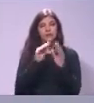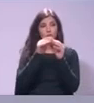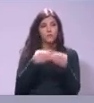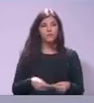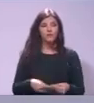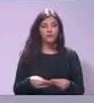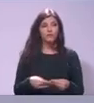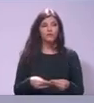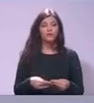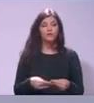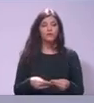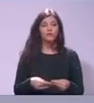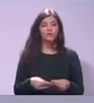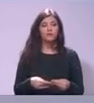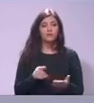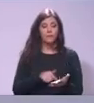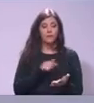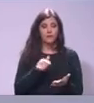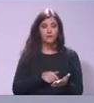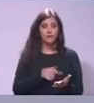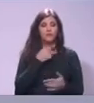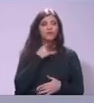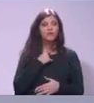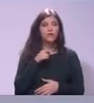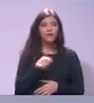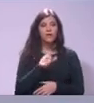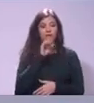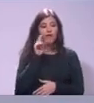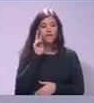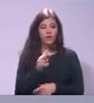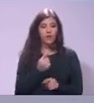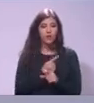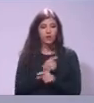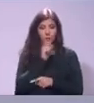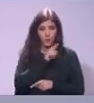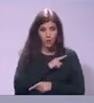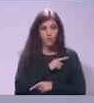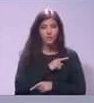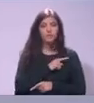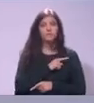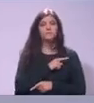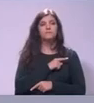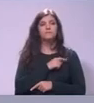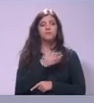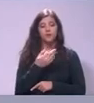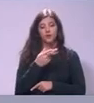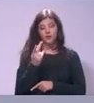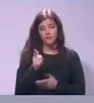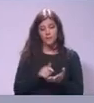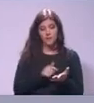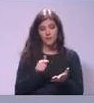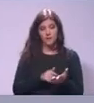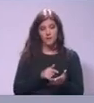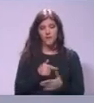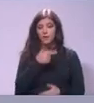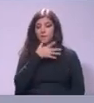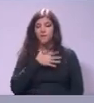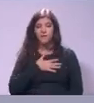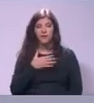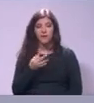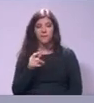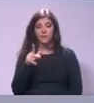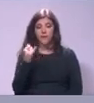streaming é é uma plataforma digital onde se pode ver conteúdos do futebol com o porto no caso de bom comportamento e não em campo